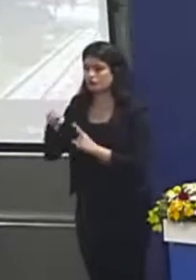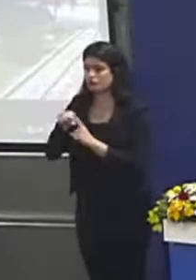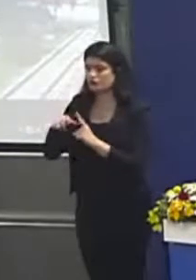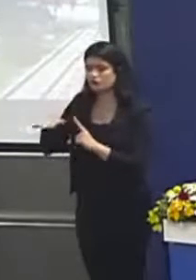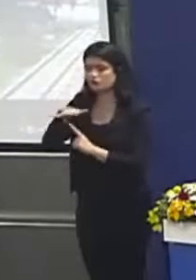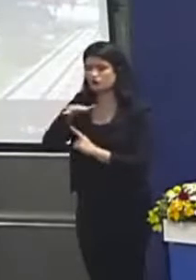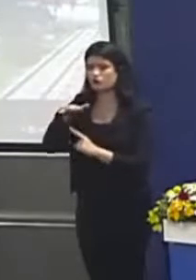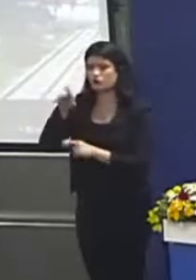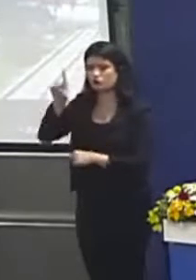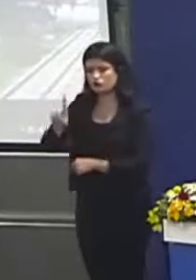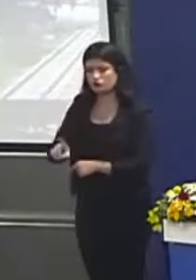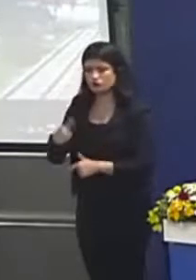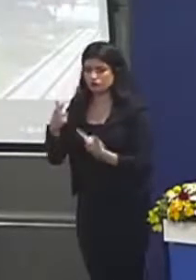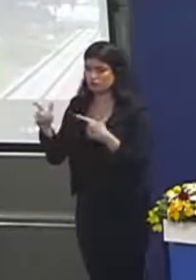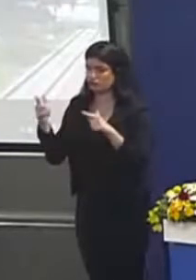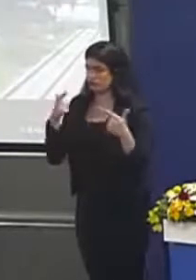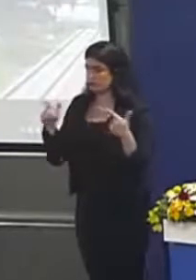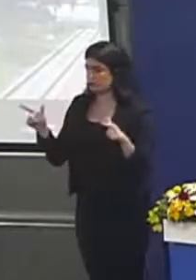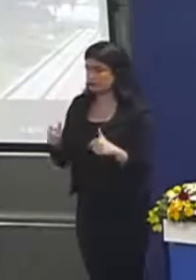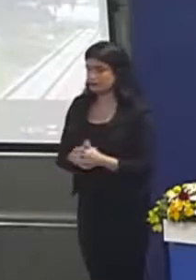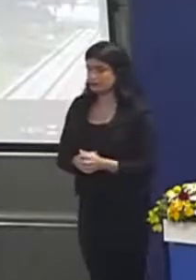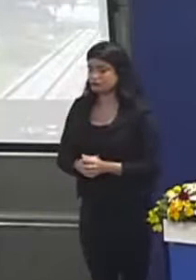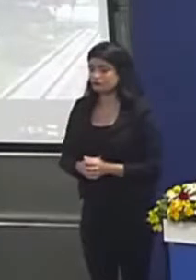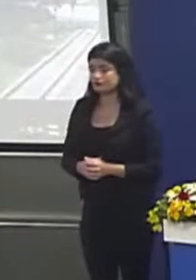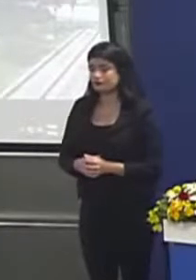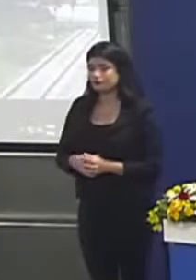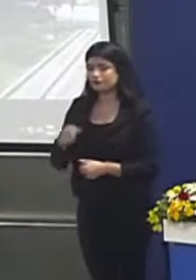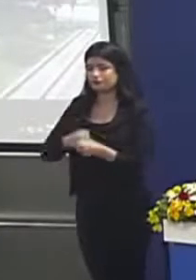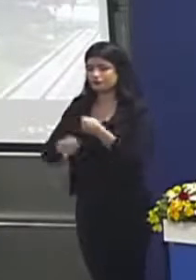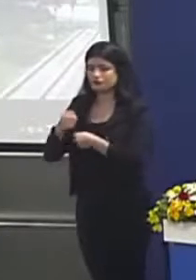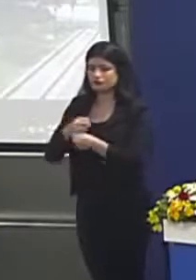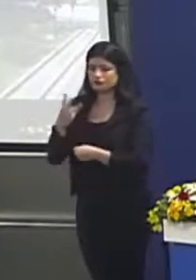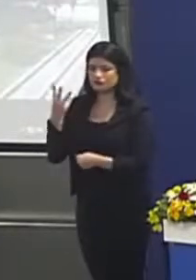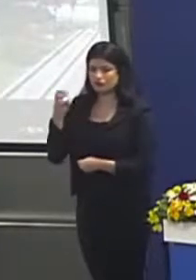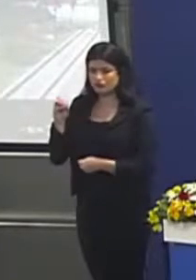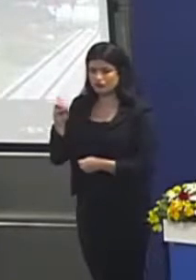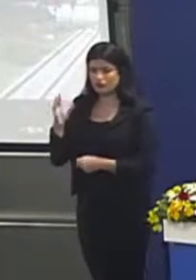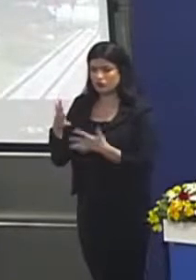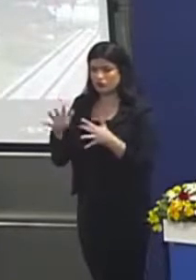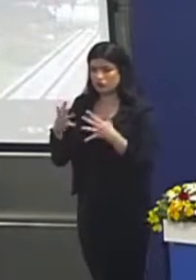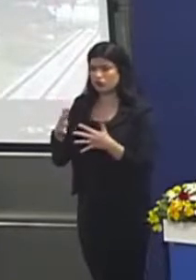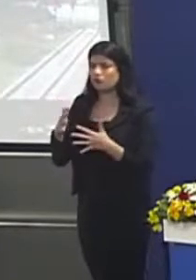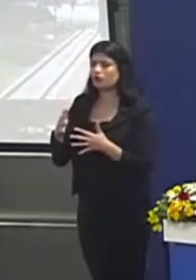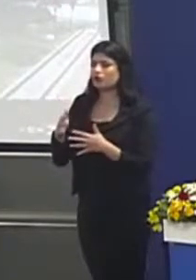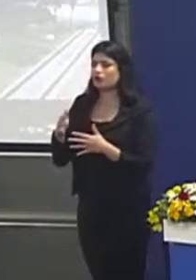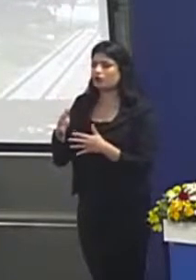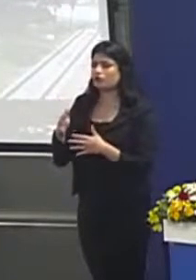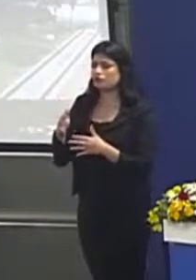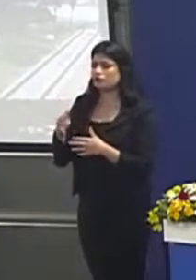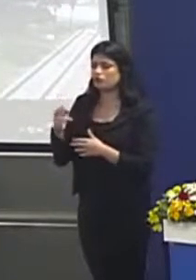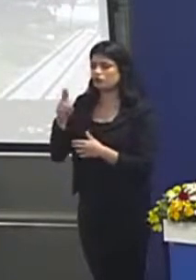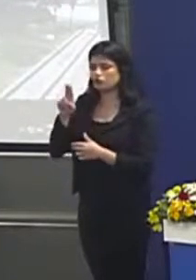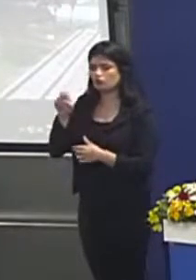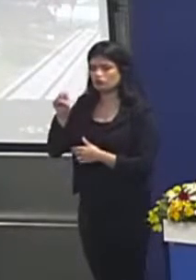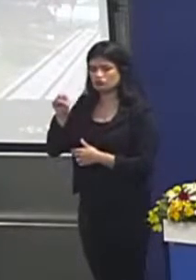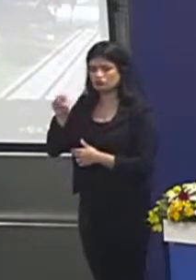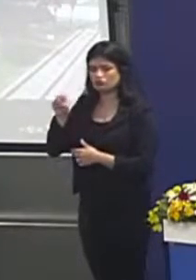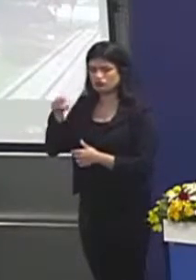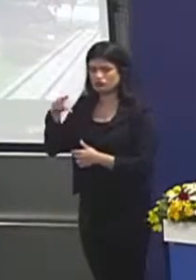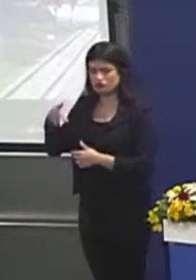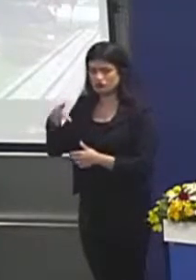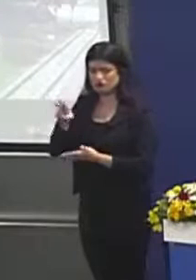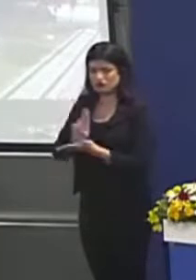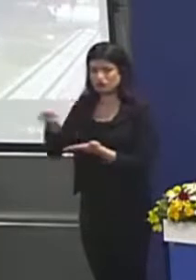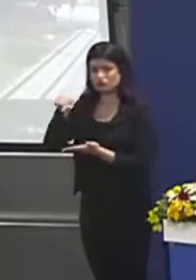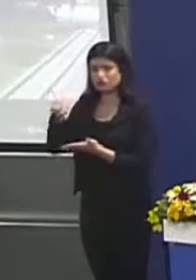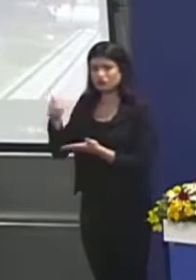direito, entre outras. Na década de 30, com a criação da Universidade de São Paulo, a USP, a psicologia